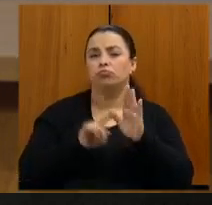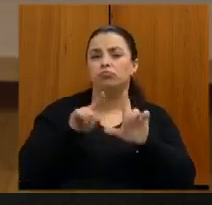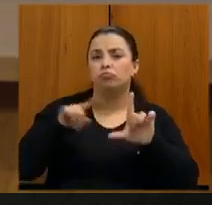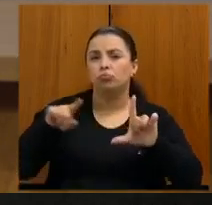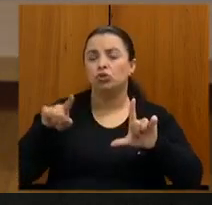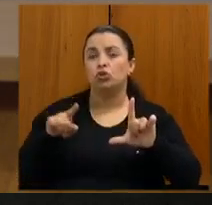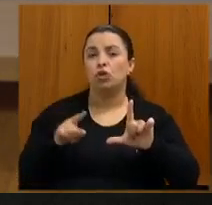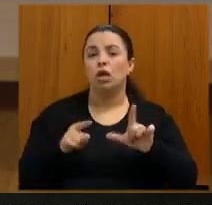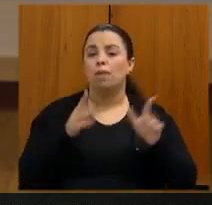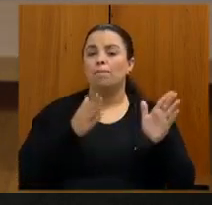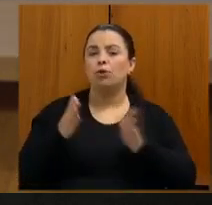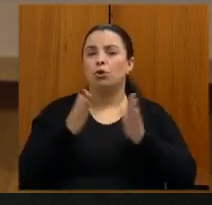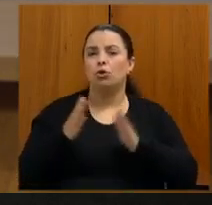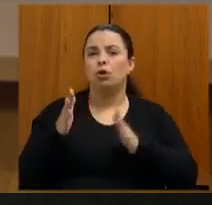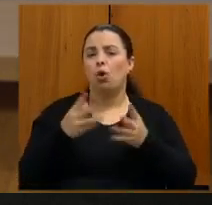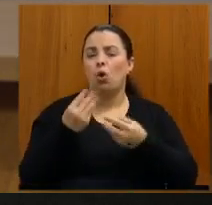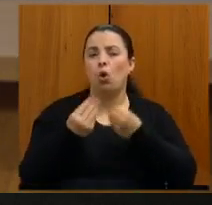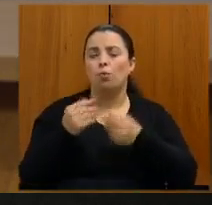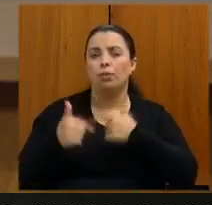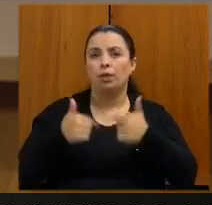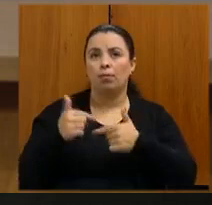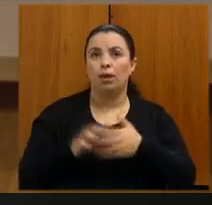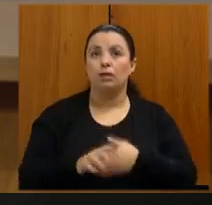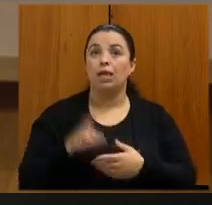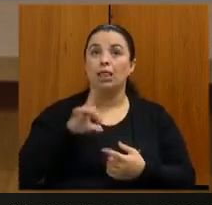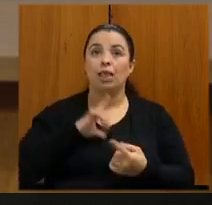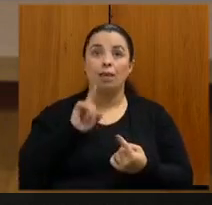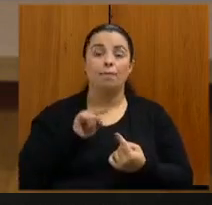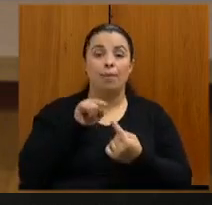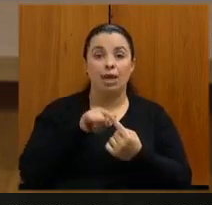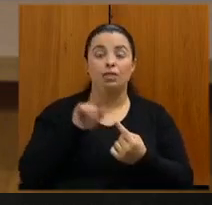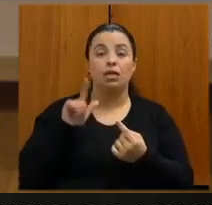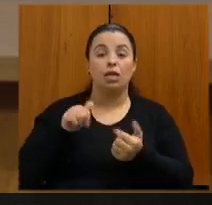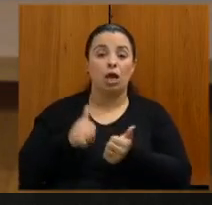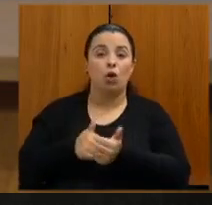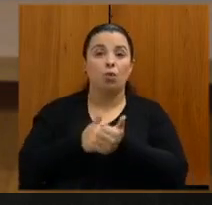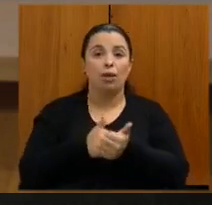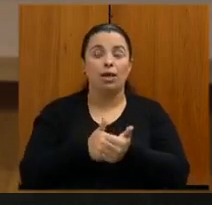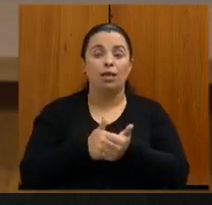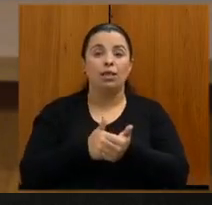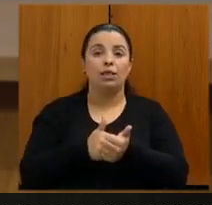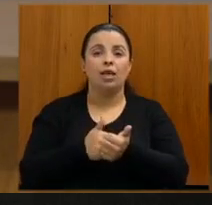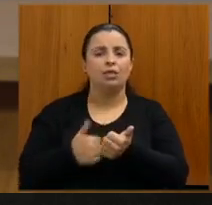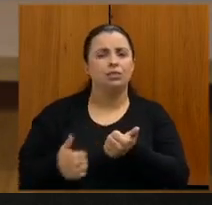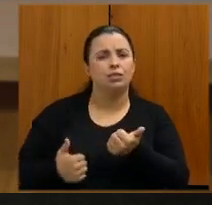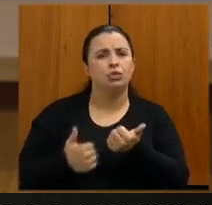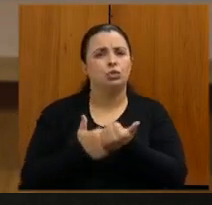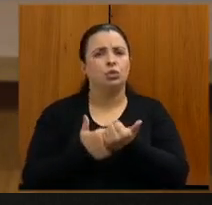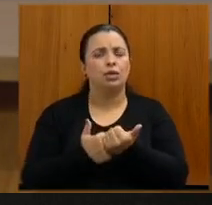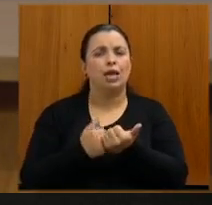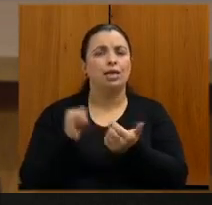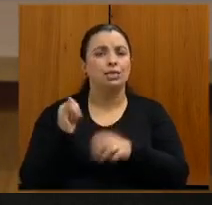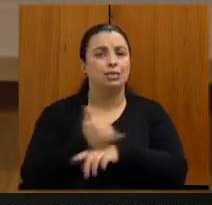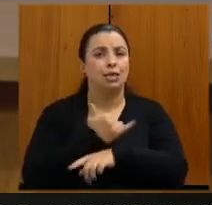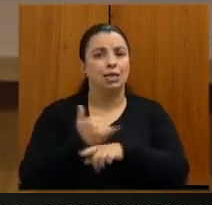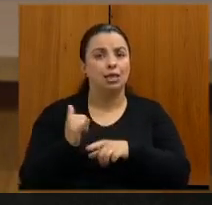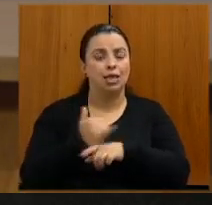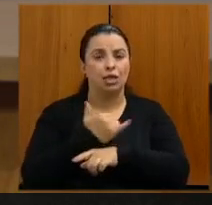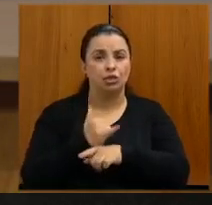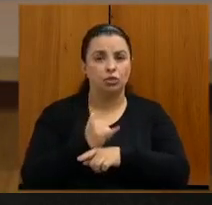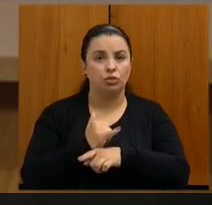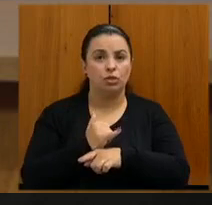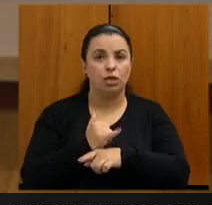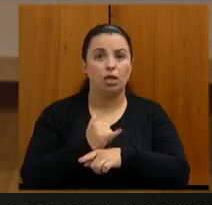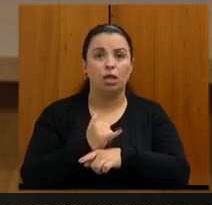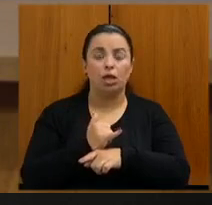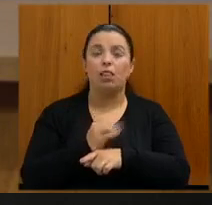com a mesa e que são acompanhadas pela Assessoria estratégica do gabinete da sedese por